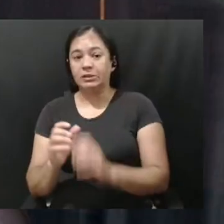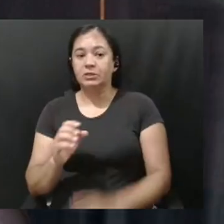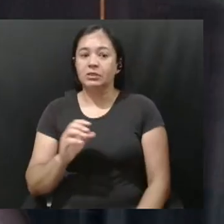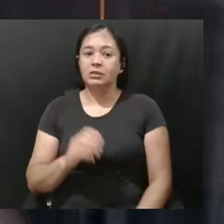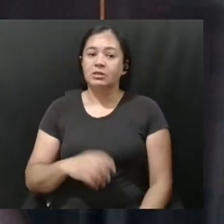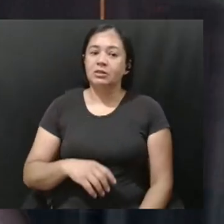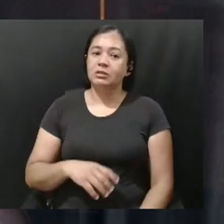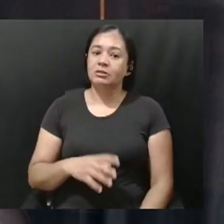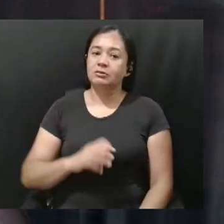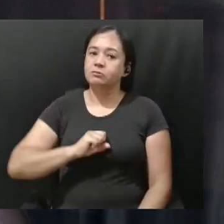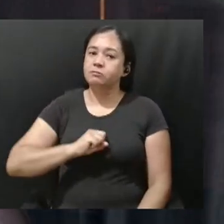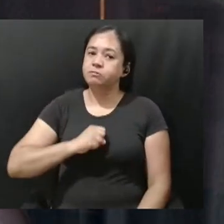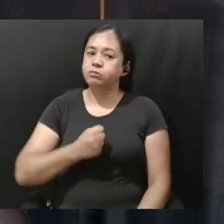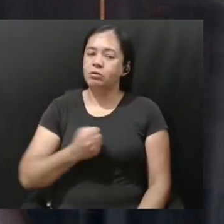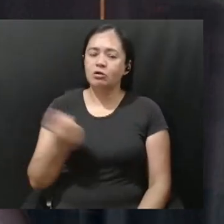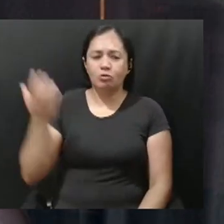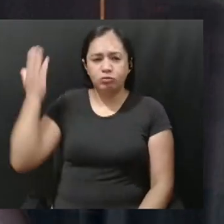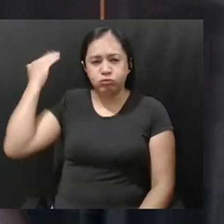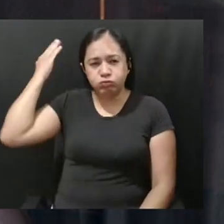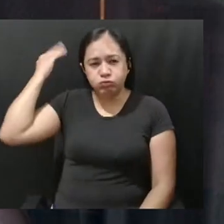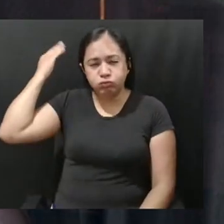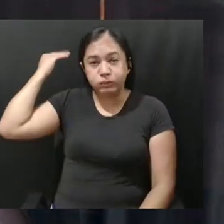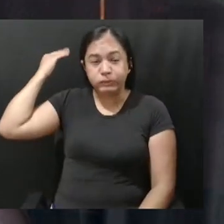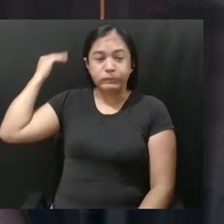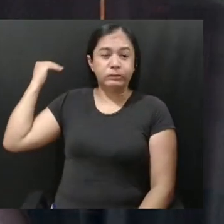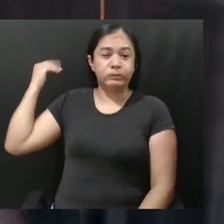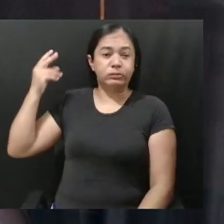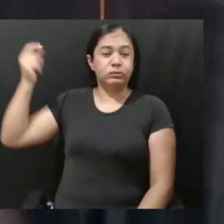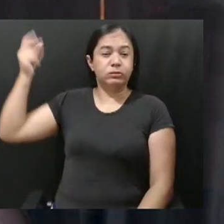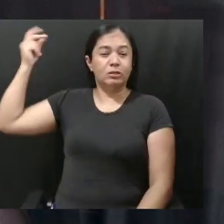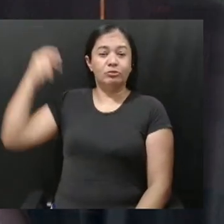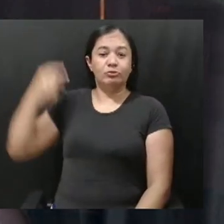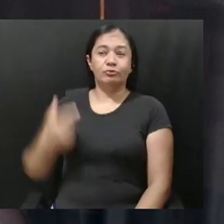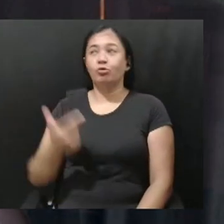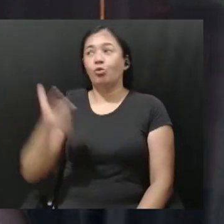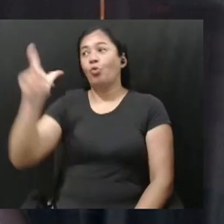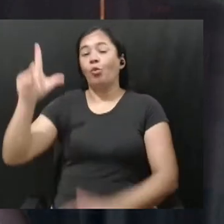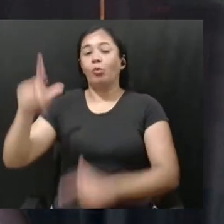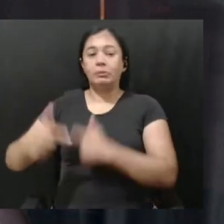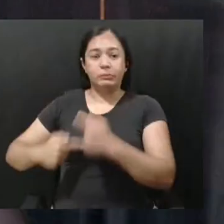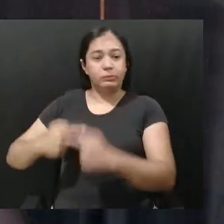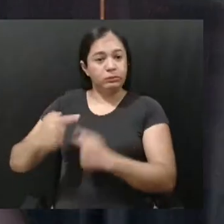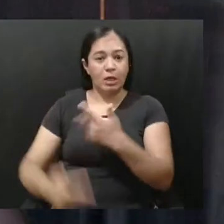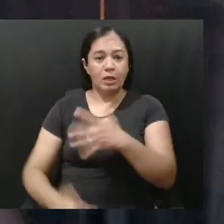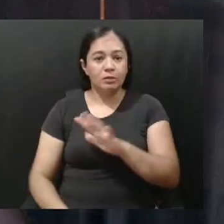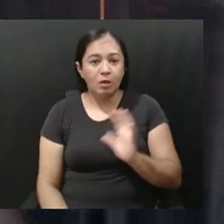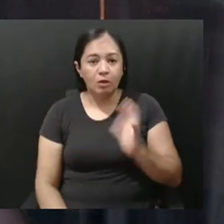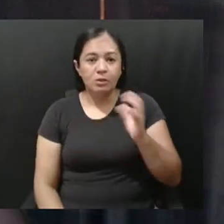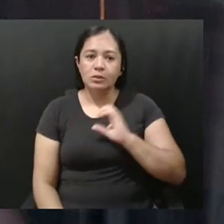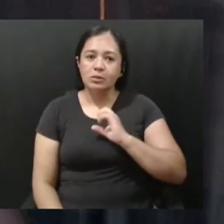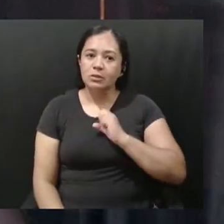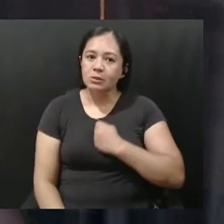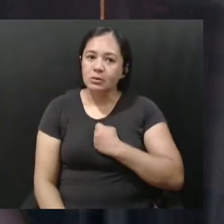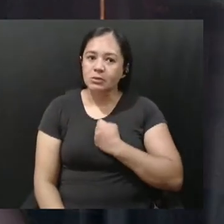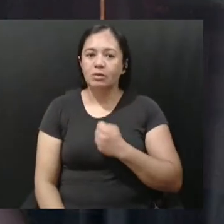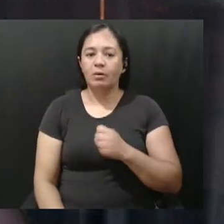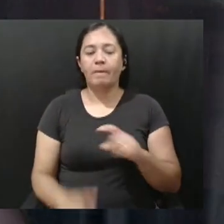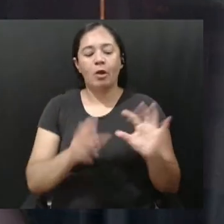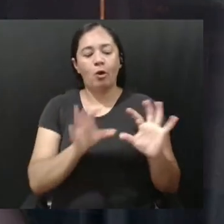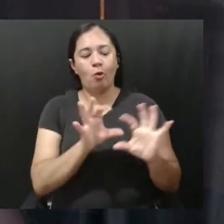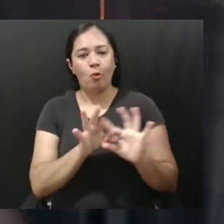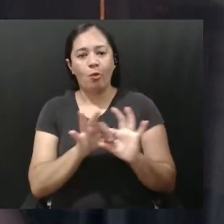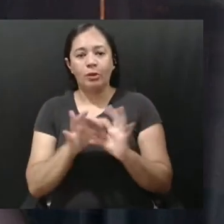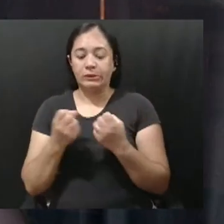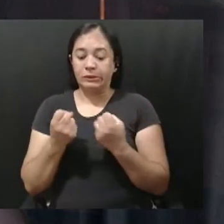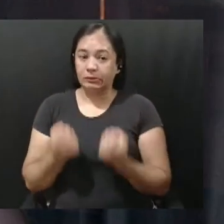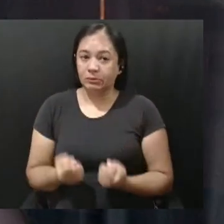de décadas, de outras gerações, às vezes, Uhum. né, então já é um contexto muito carregado. E aí a gente soma com tudo